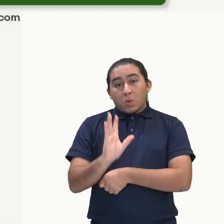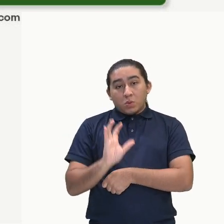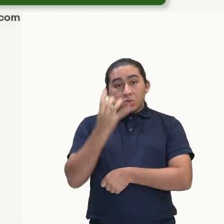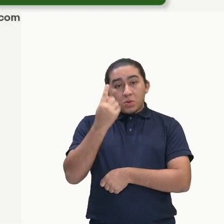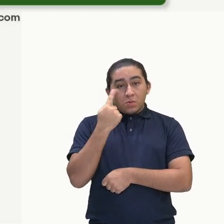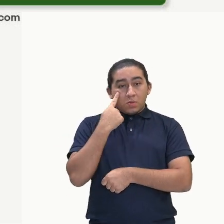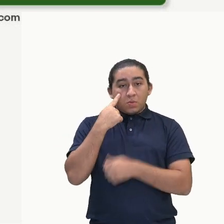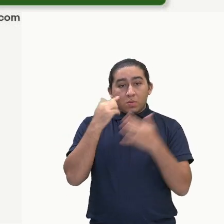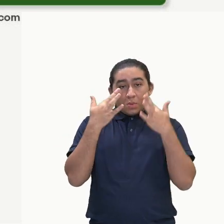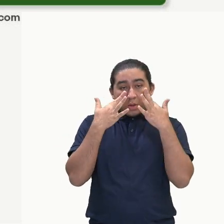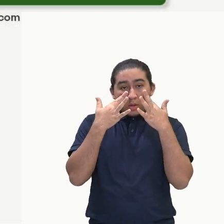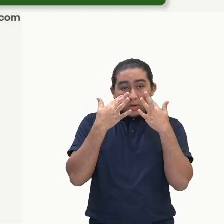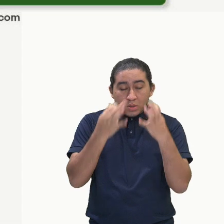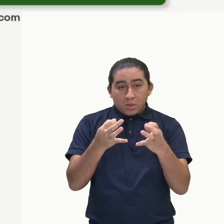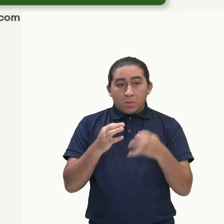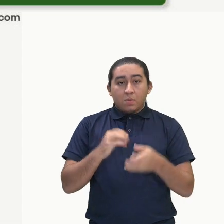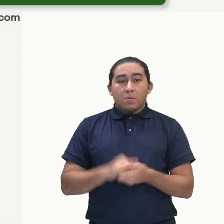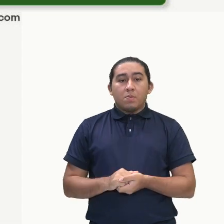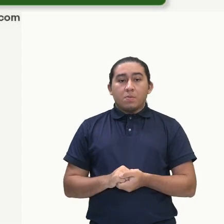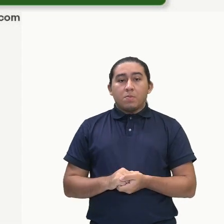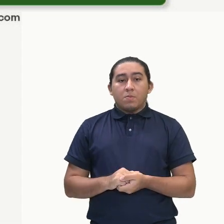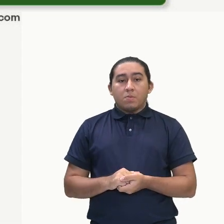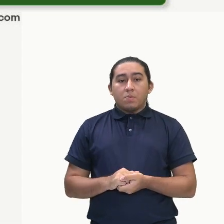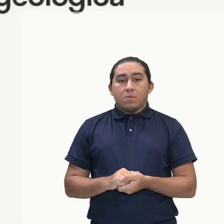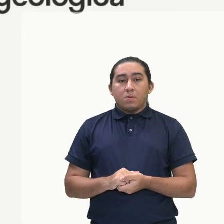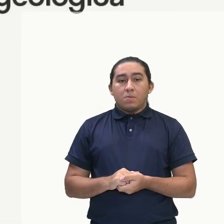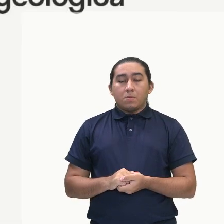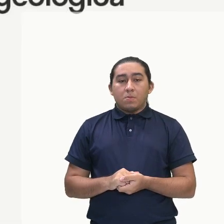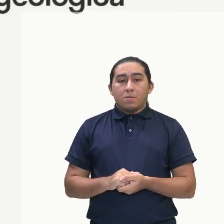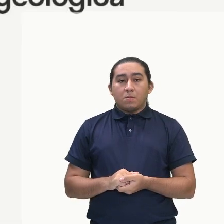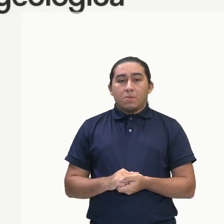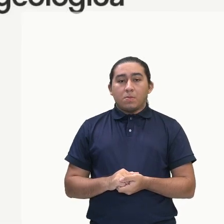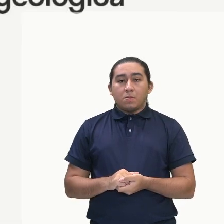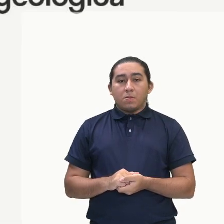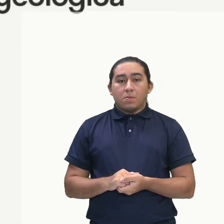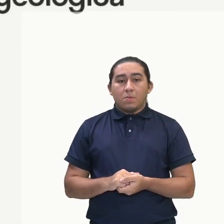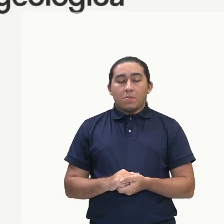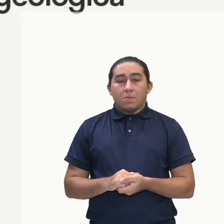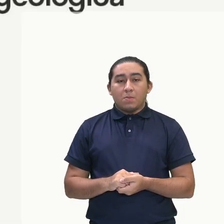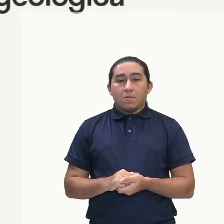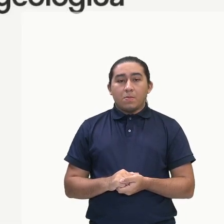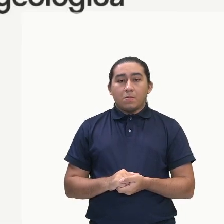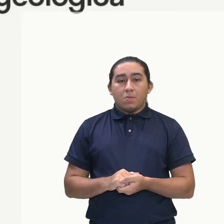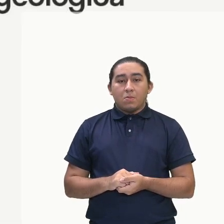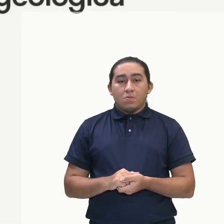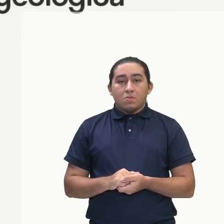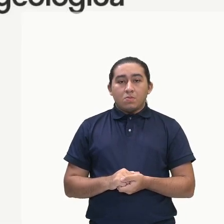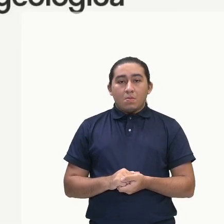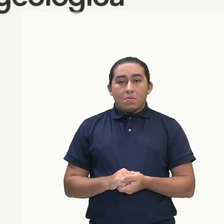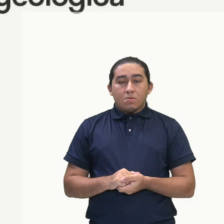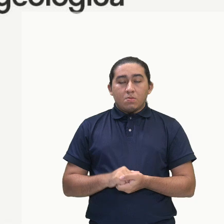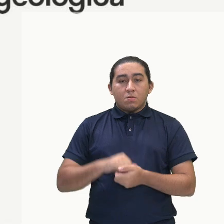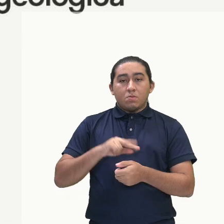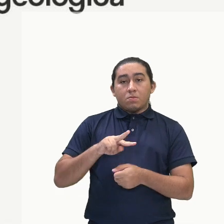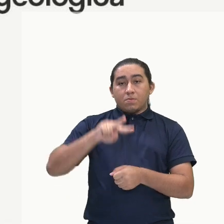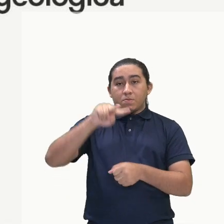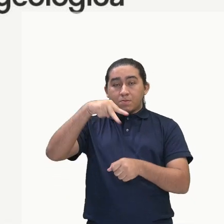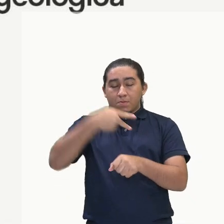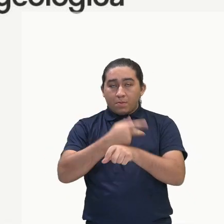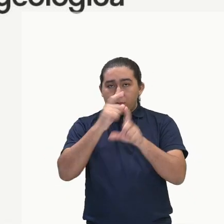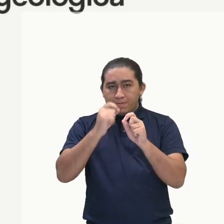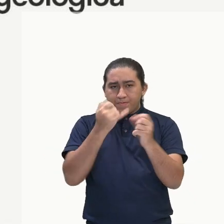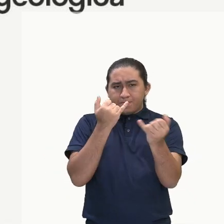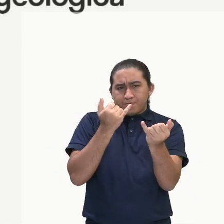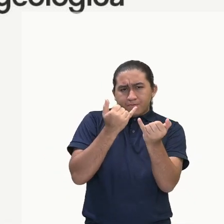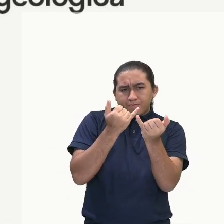observar na nossa próxima imagem. Olha só. Alfred demonstrou que havia uma nítida